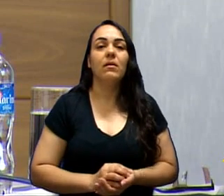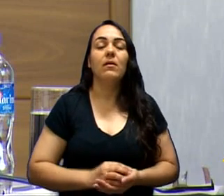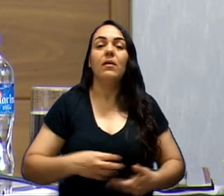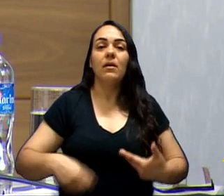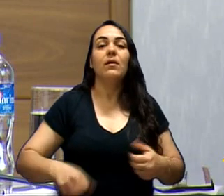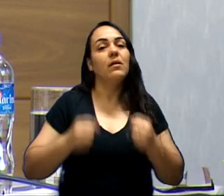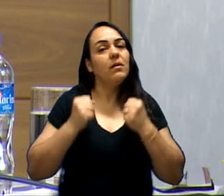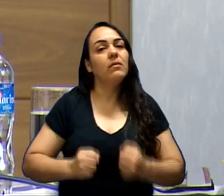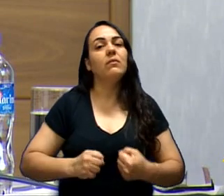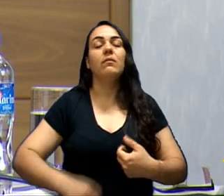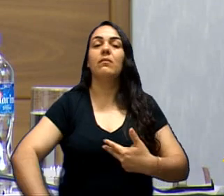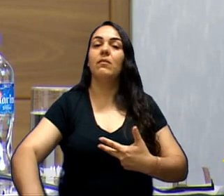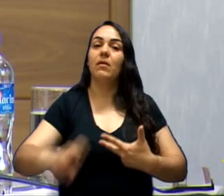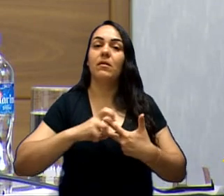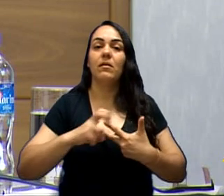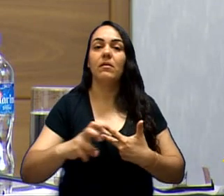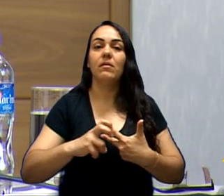executivo.